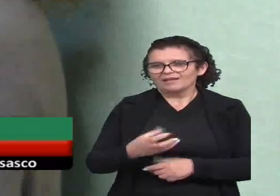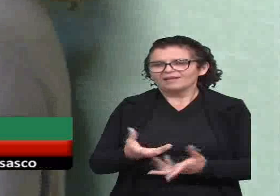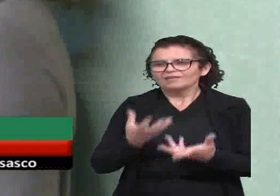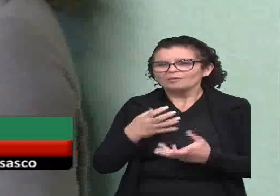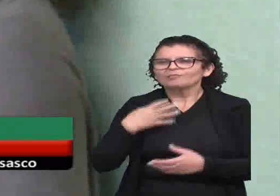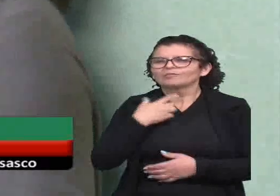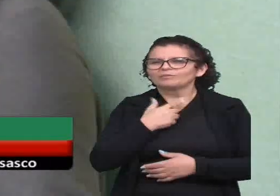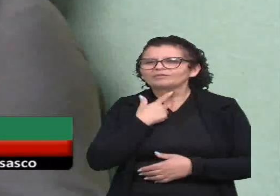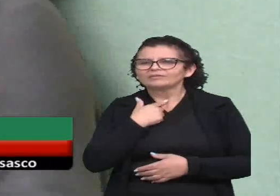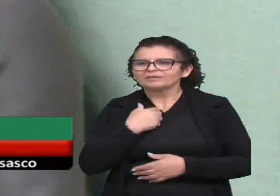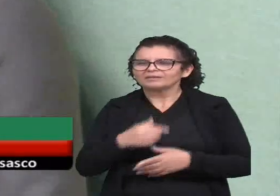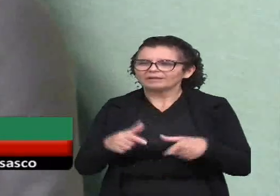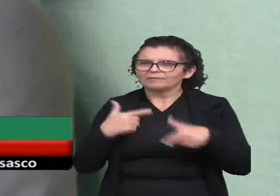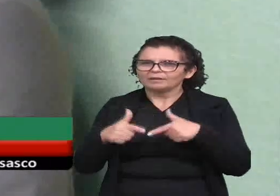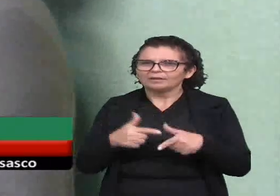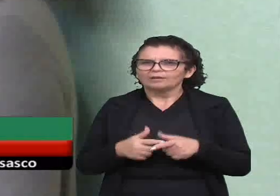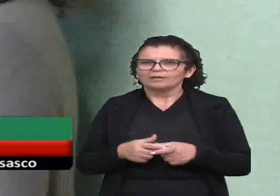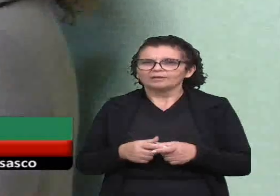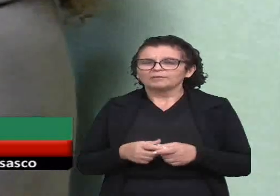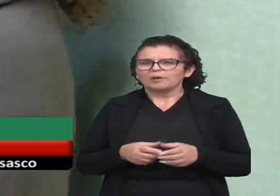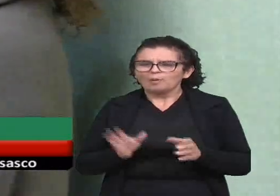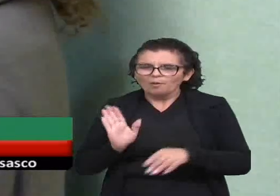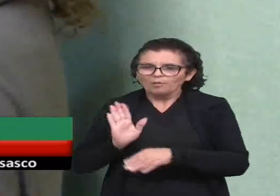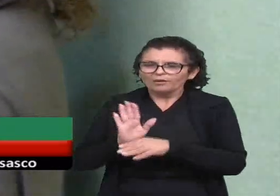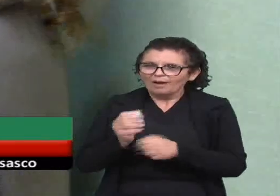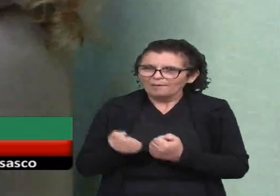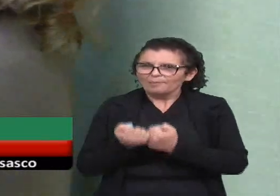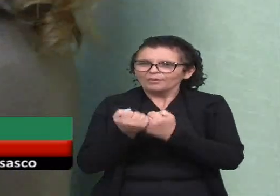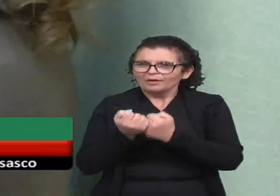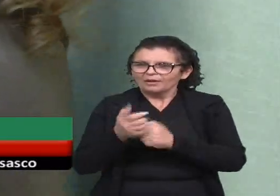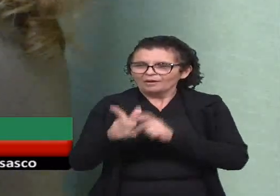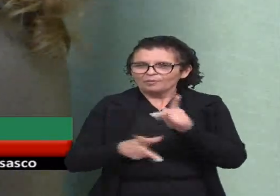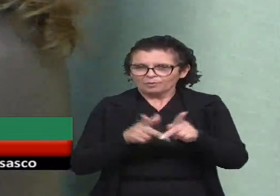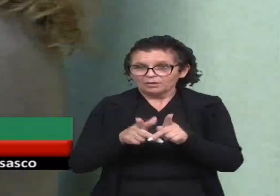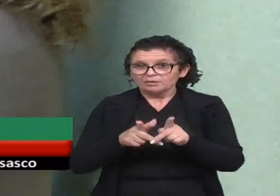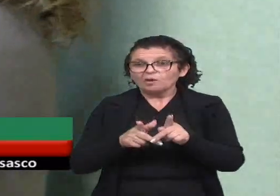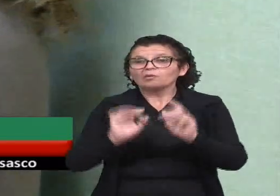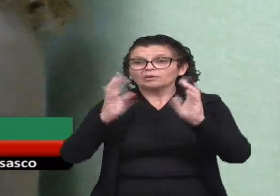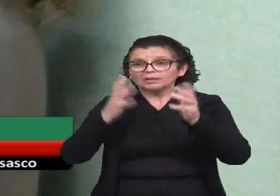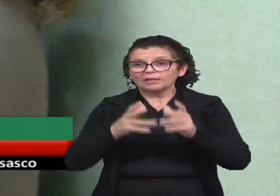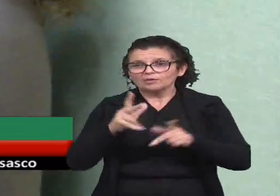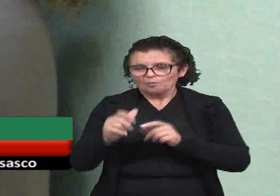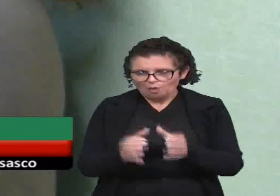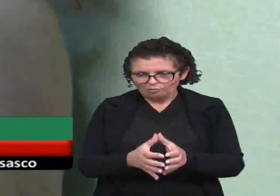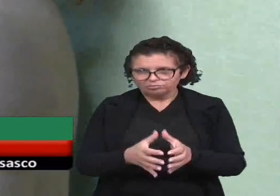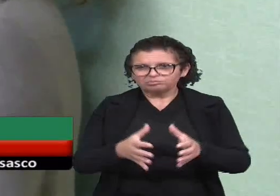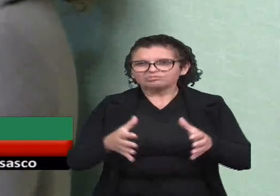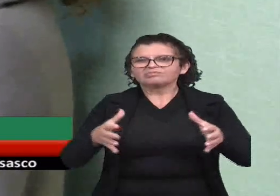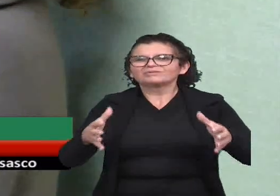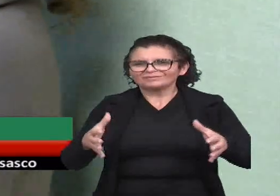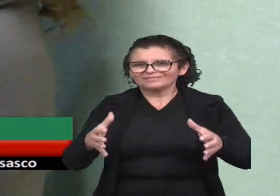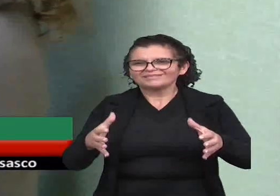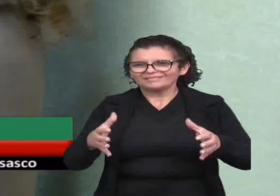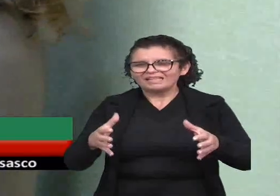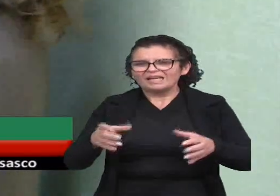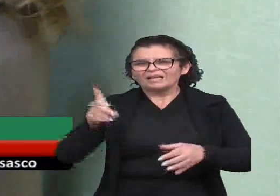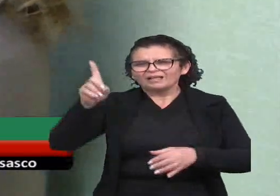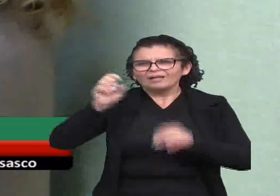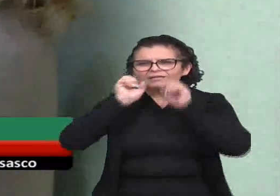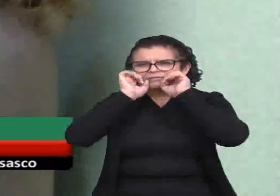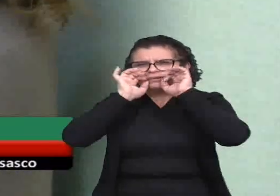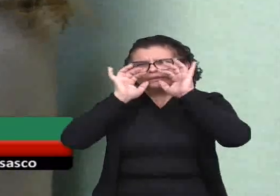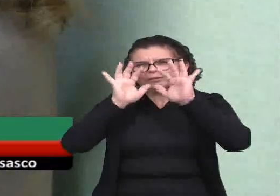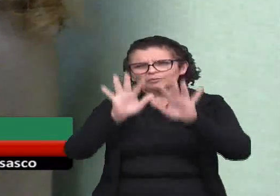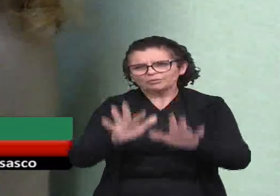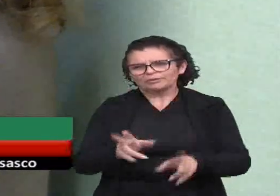a gente encontra alguém que trabalha em prol da população, a nossa cidade só tem a crescer. Tenho certeza, Levi, que Deus vai te abençoar